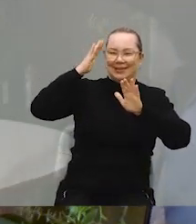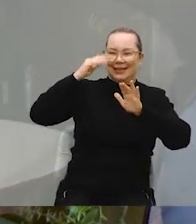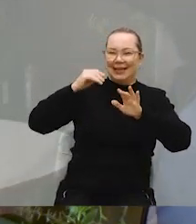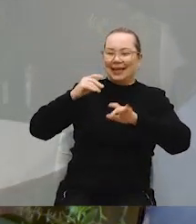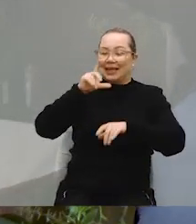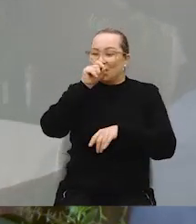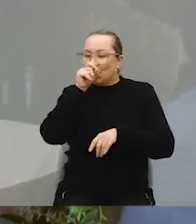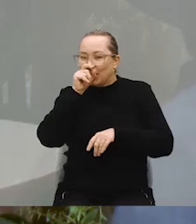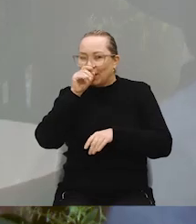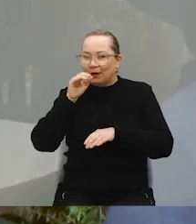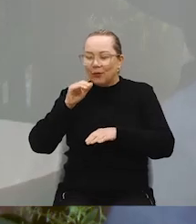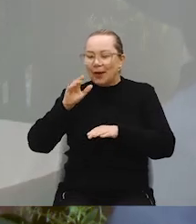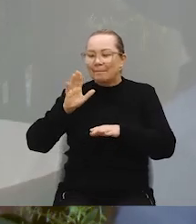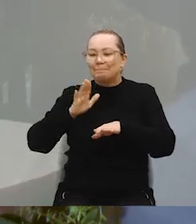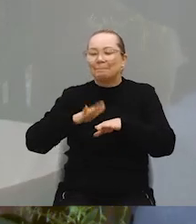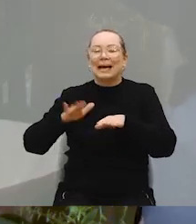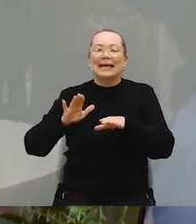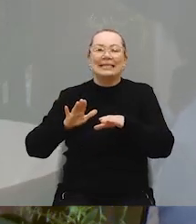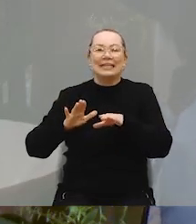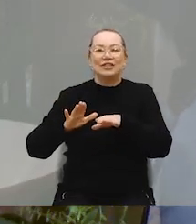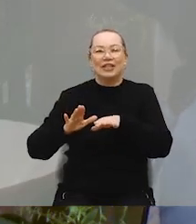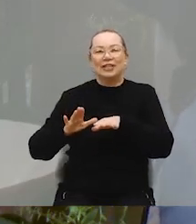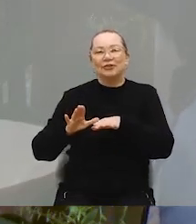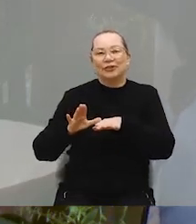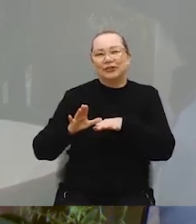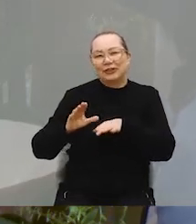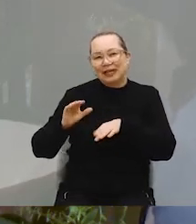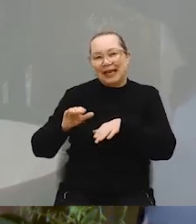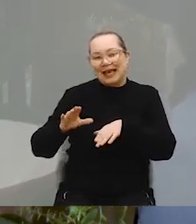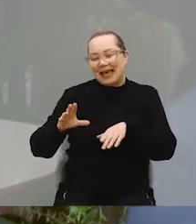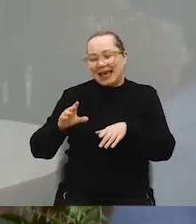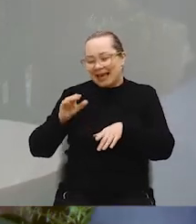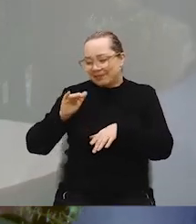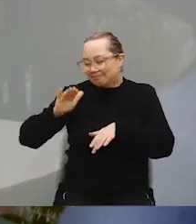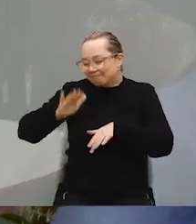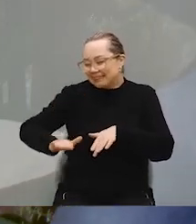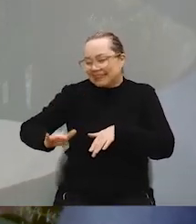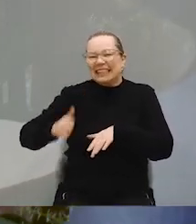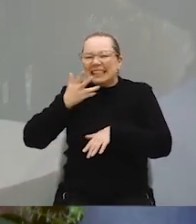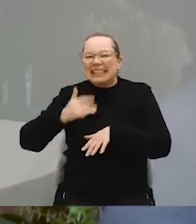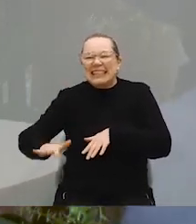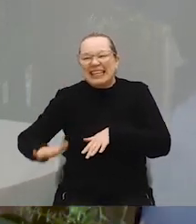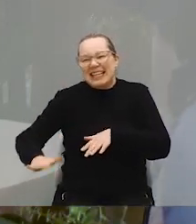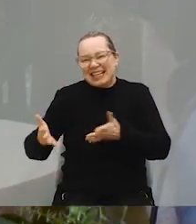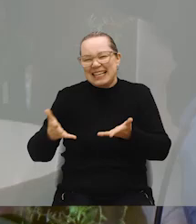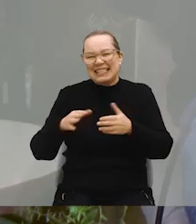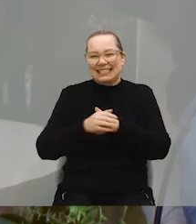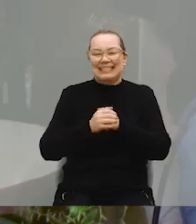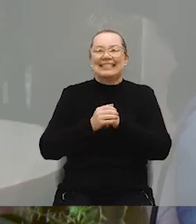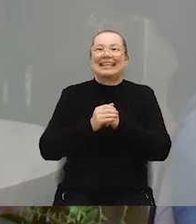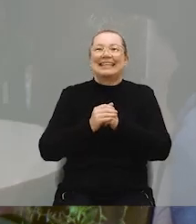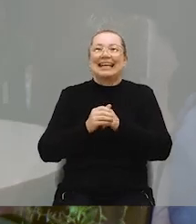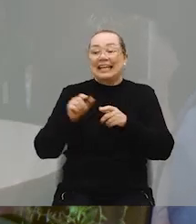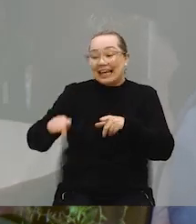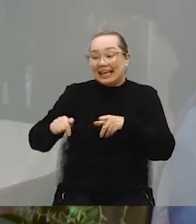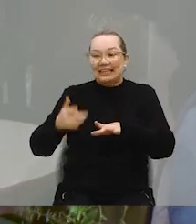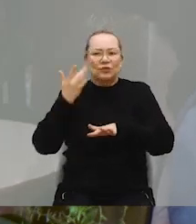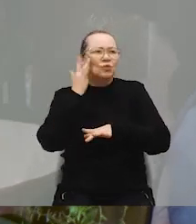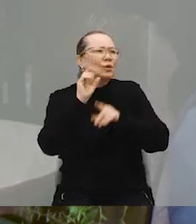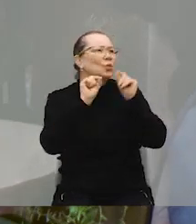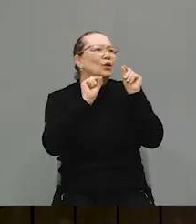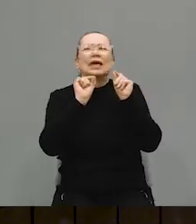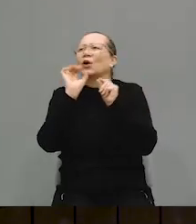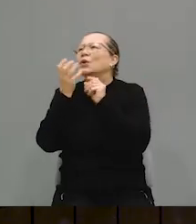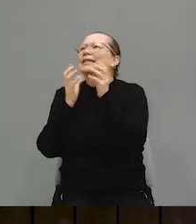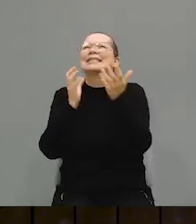provoca situações em que ela precisa responder. Qual é o que está acontecendo, porque ele não sabe muito